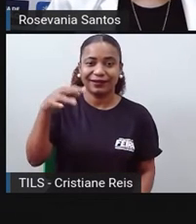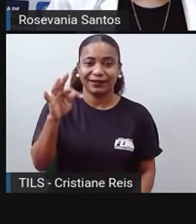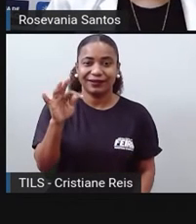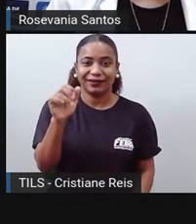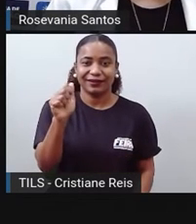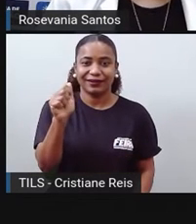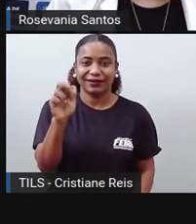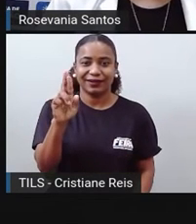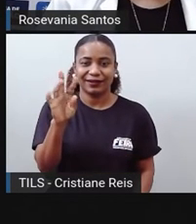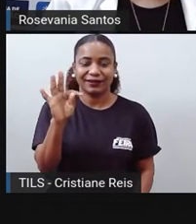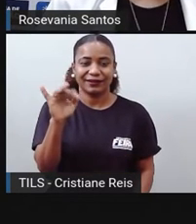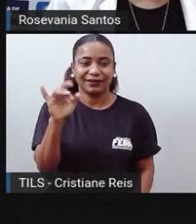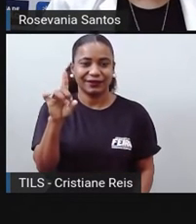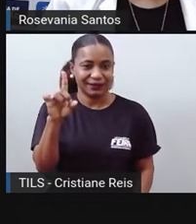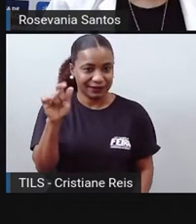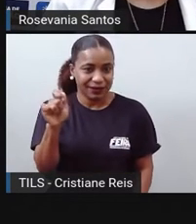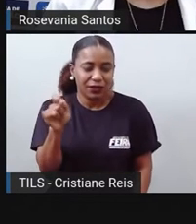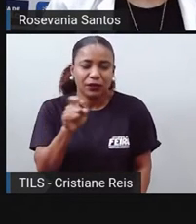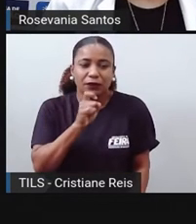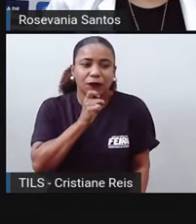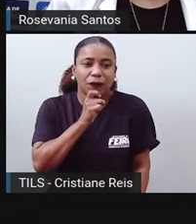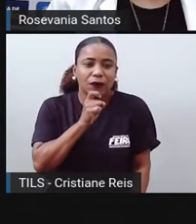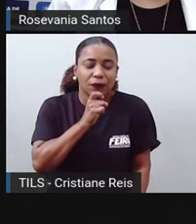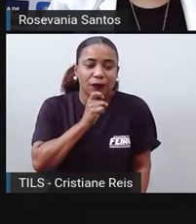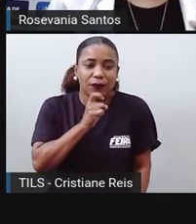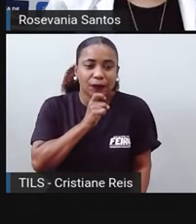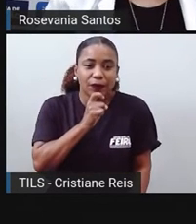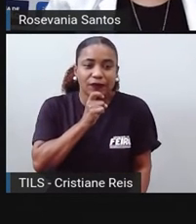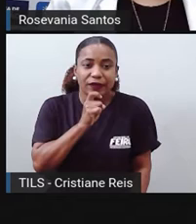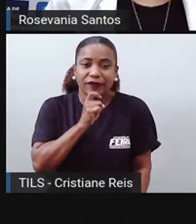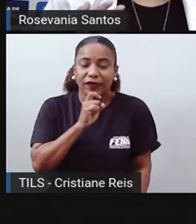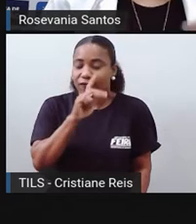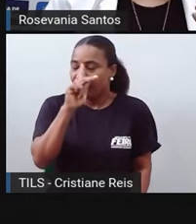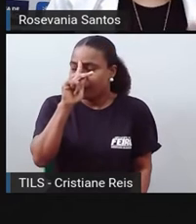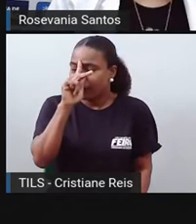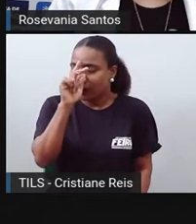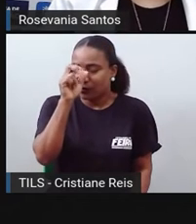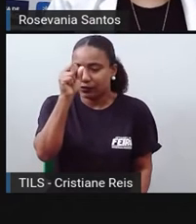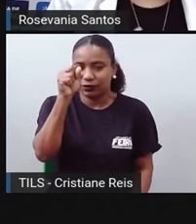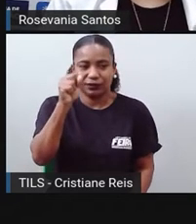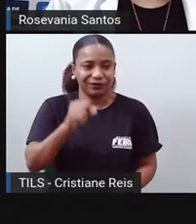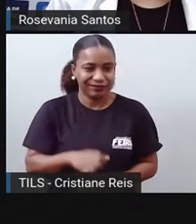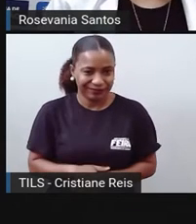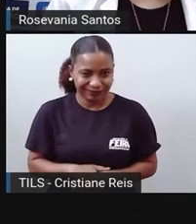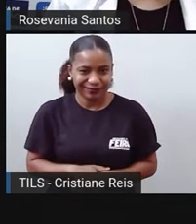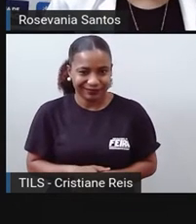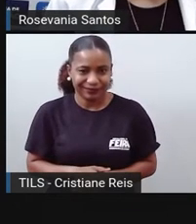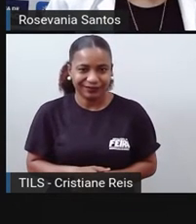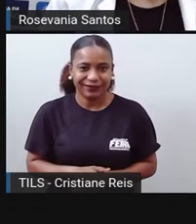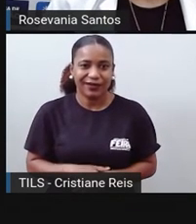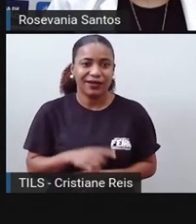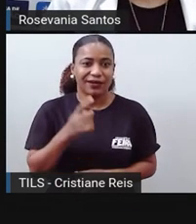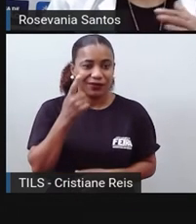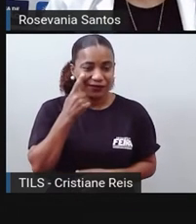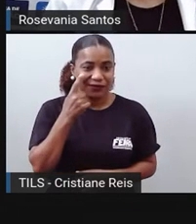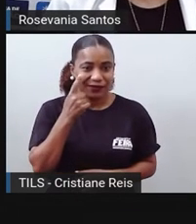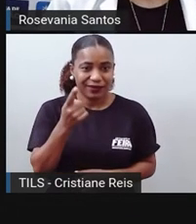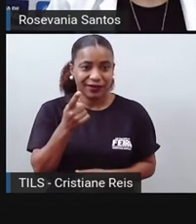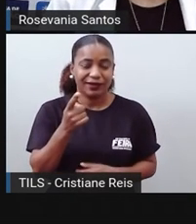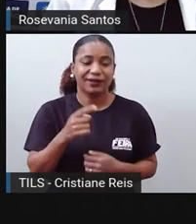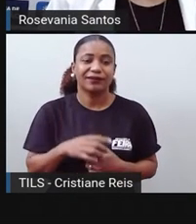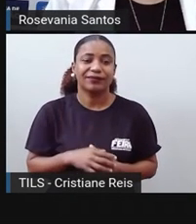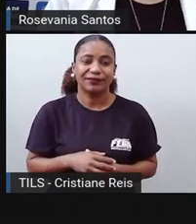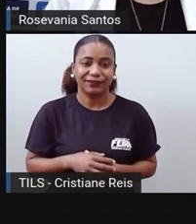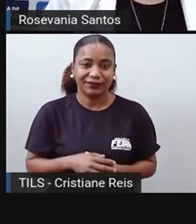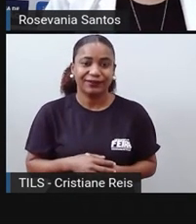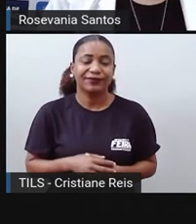elas são muito, muito, muito, muito, muito frias. Embora a gente tenha bases aí, né, estudando aí nesse que a prova vai falar mais à